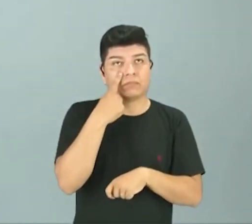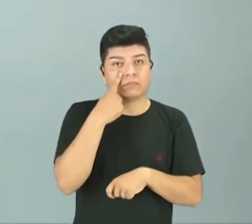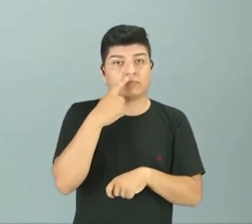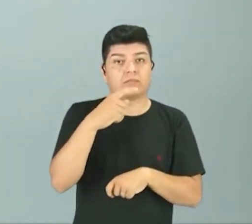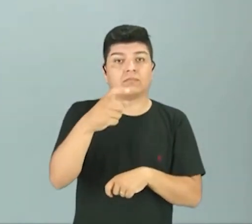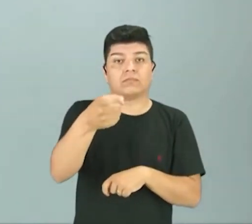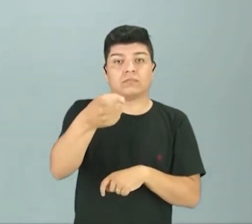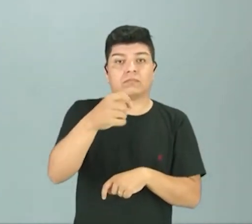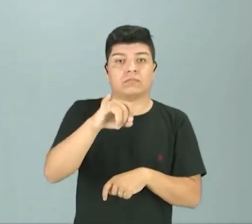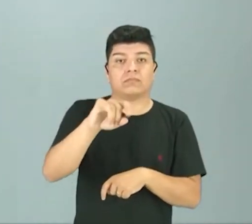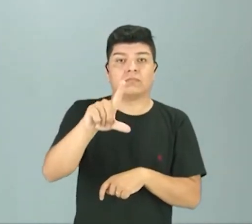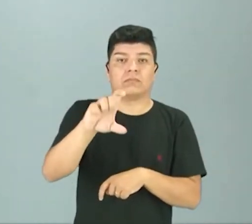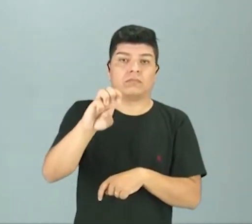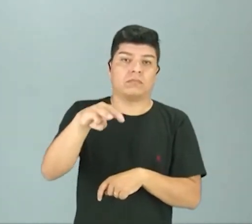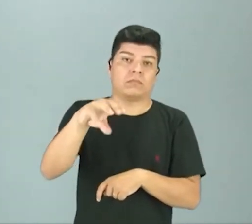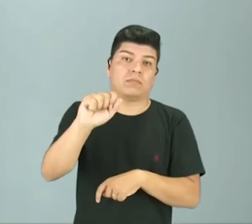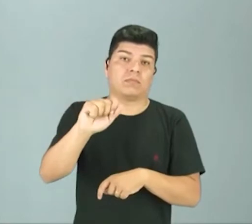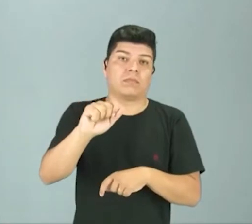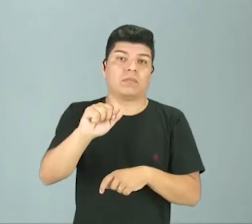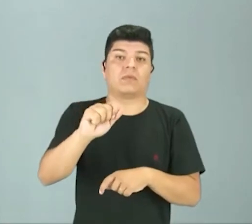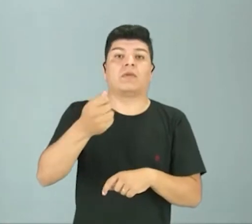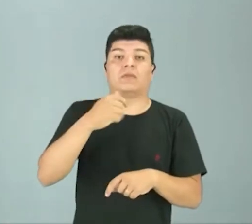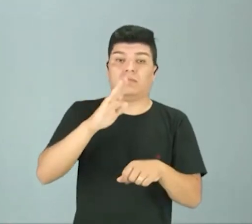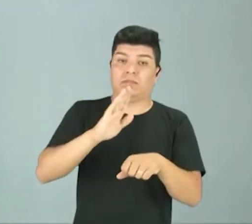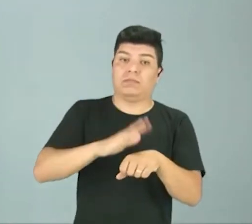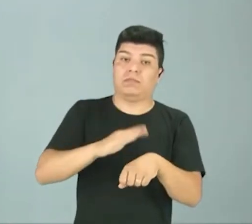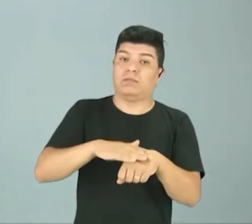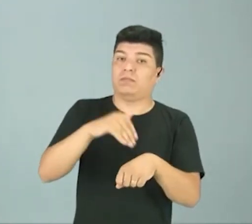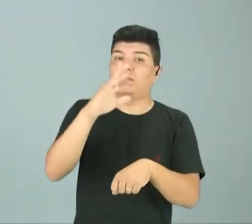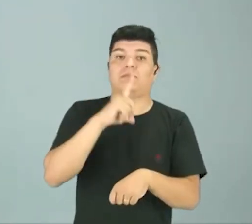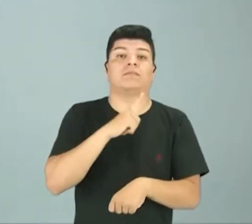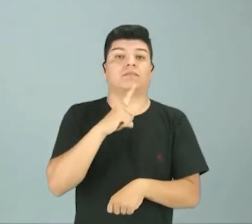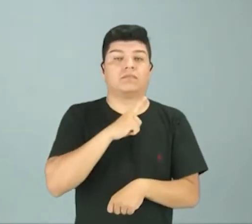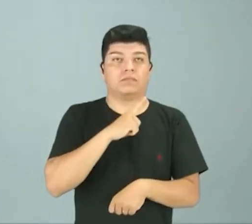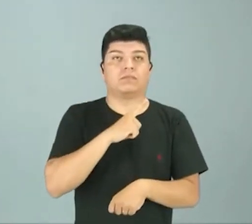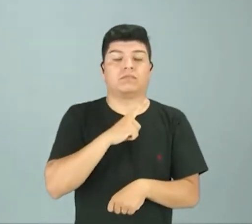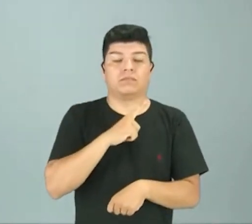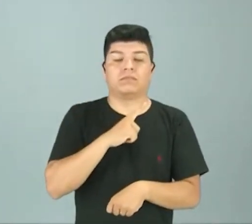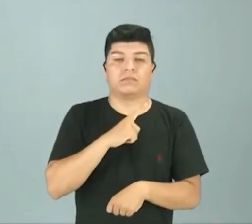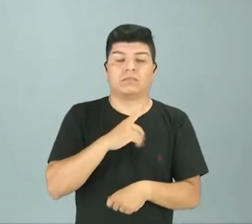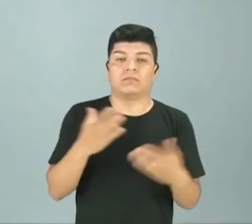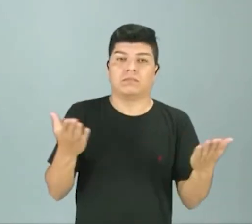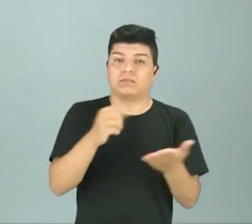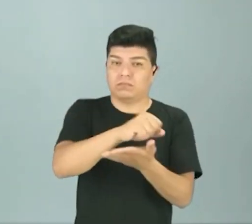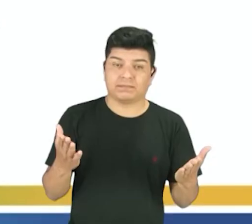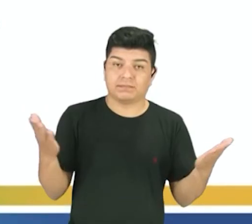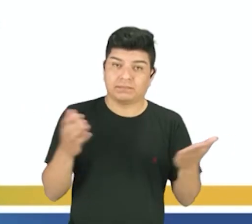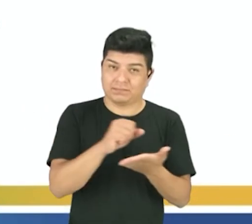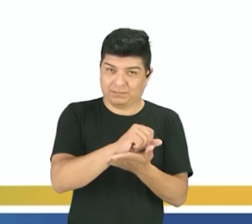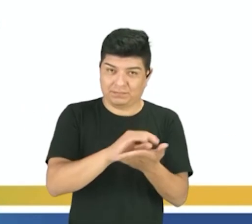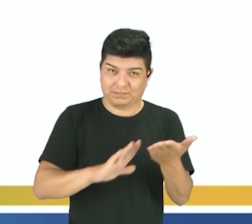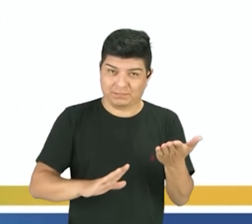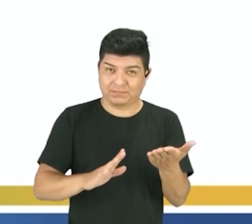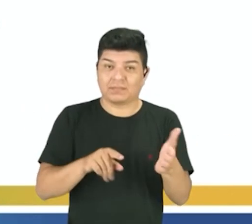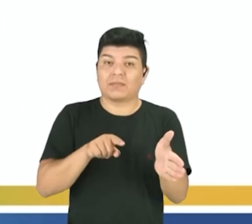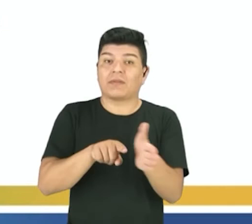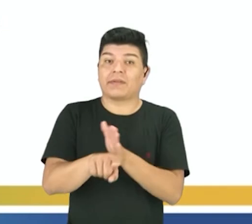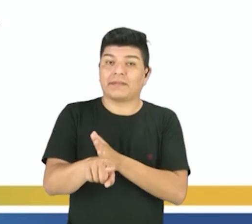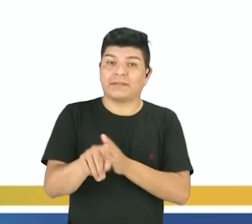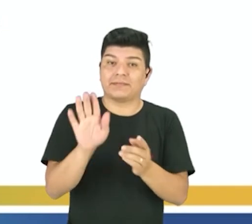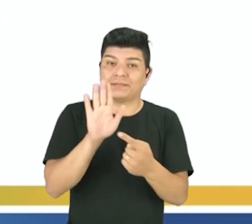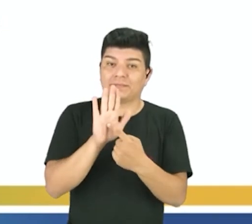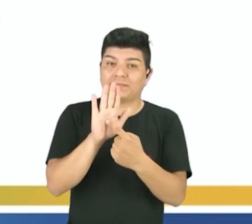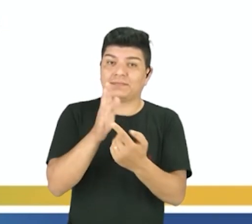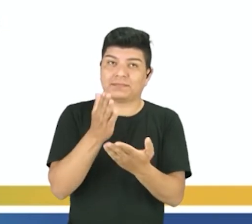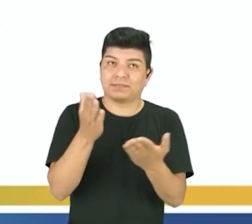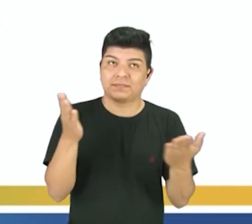xilema está em maior quantidade dentro das árvores, né? Então, vamos agora passar para o nosso exercitando, né? Então, olha só a pergunta que eu coloquei para